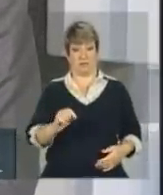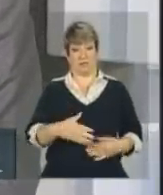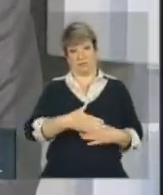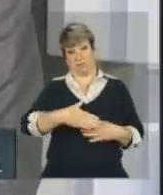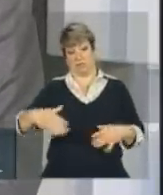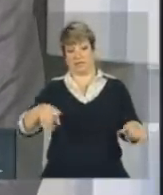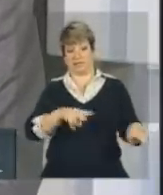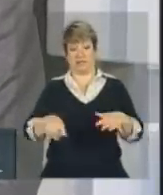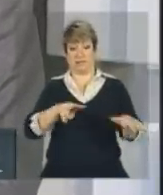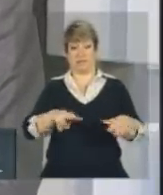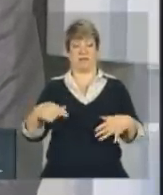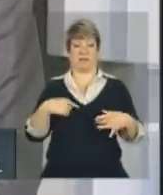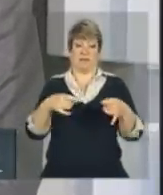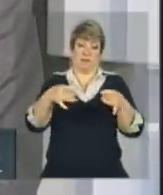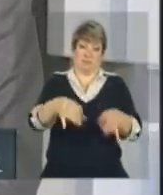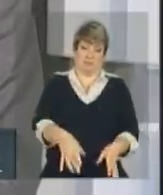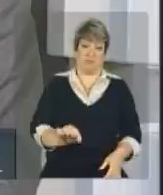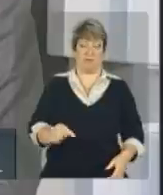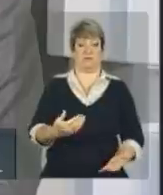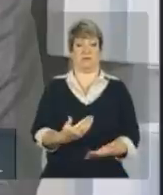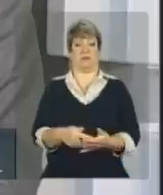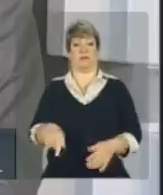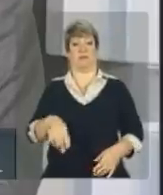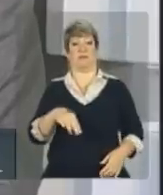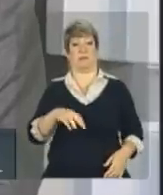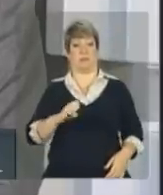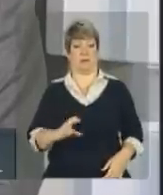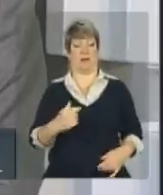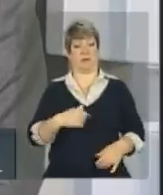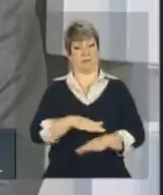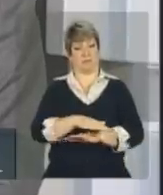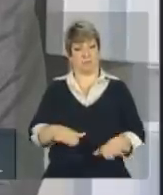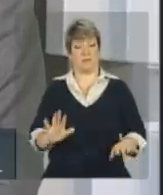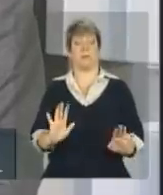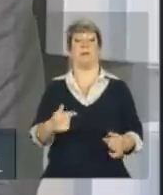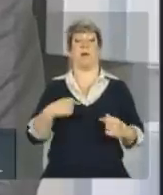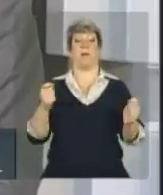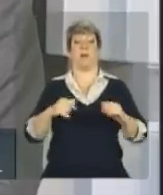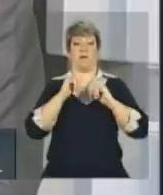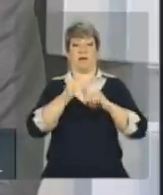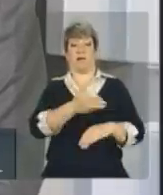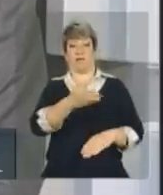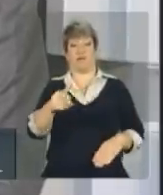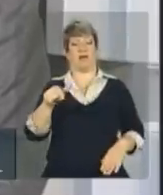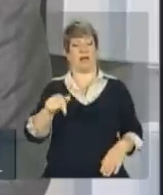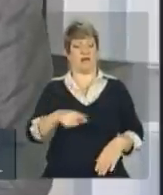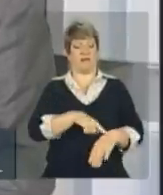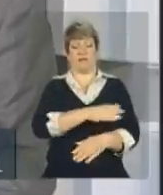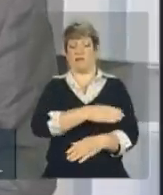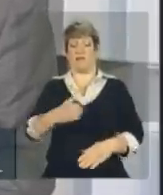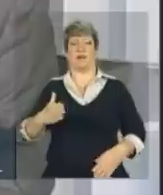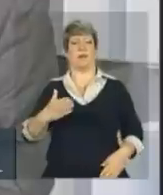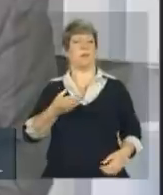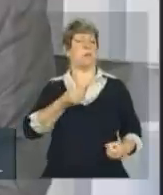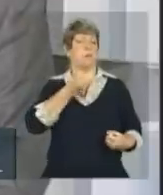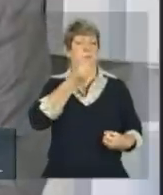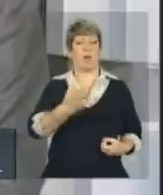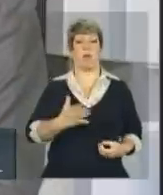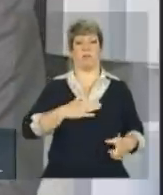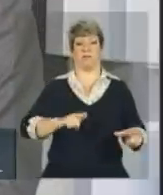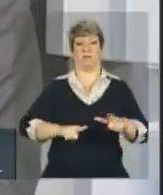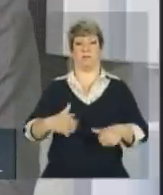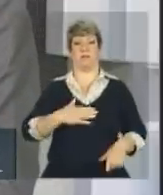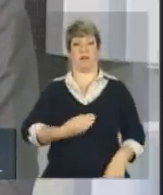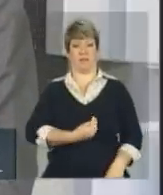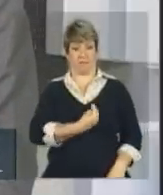próximas semanas e eu posso dizer a vocês que foi a fase mais gratificante da minha vida